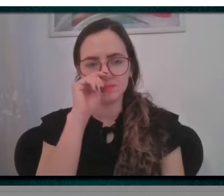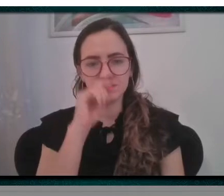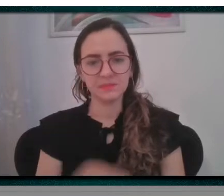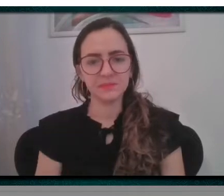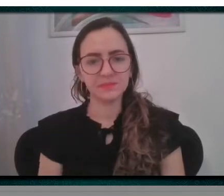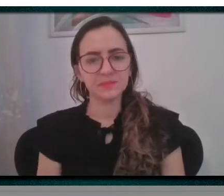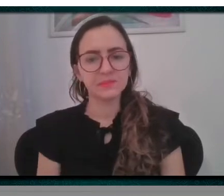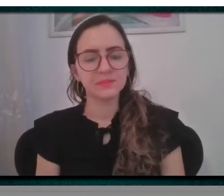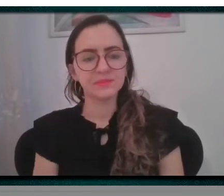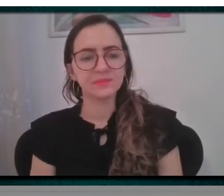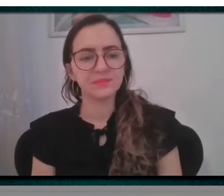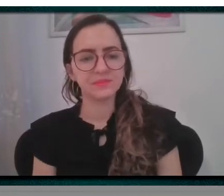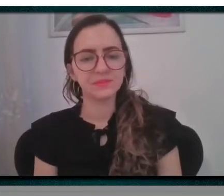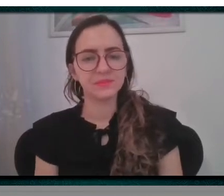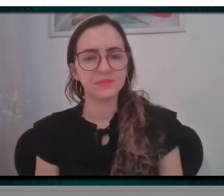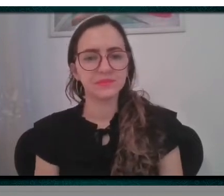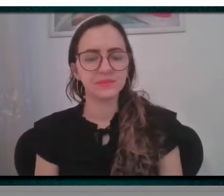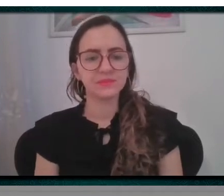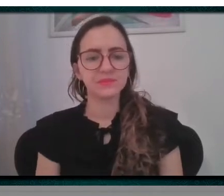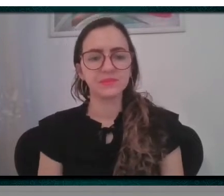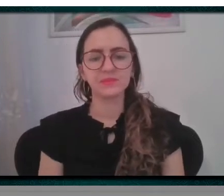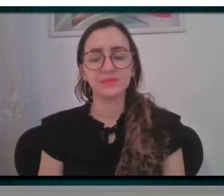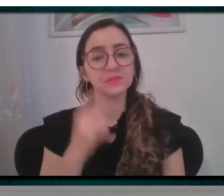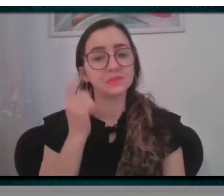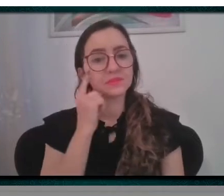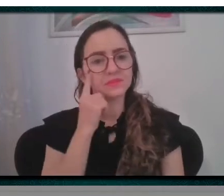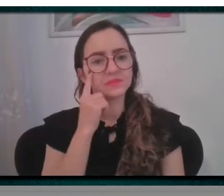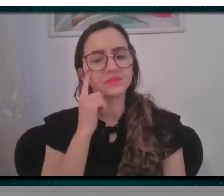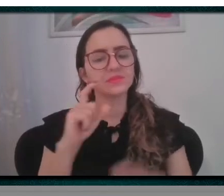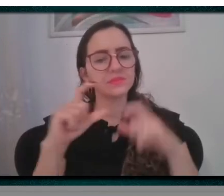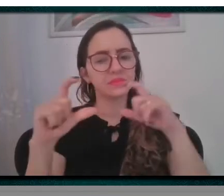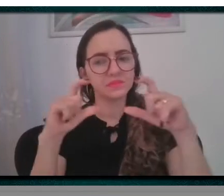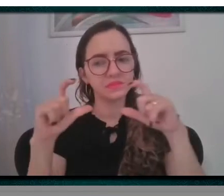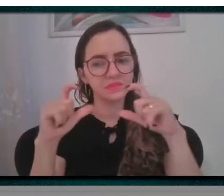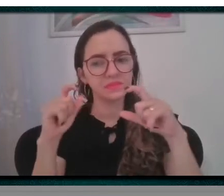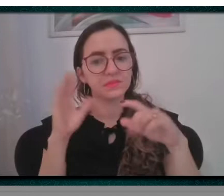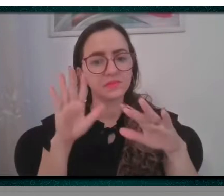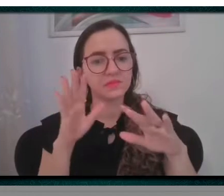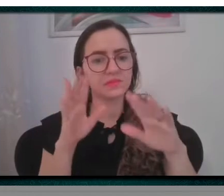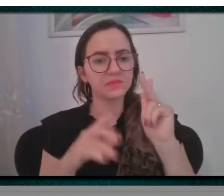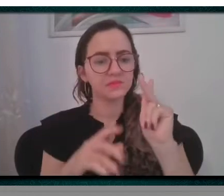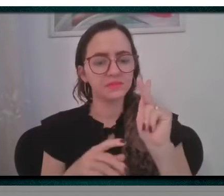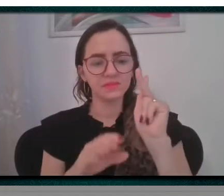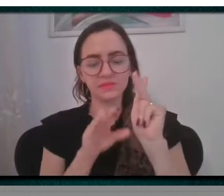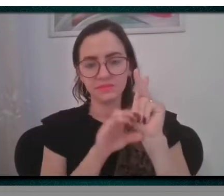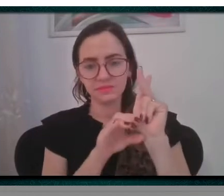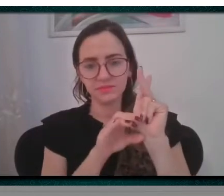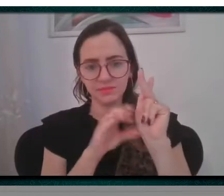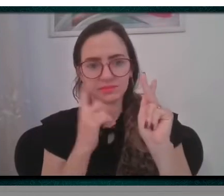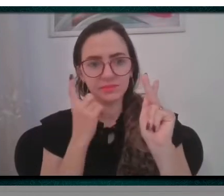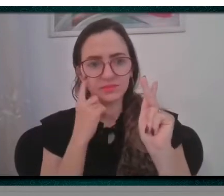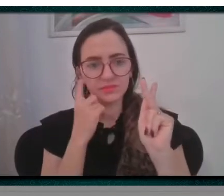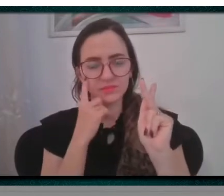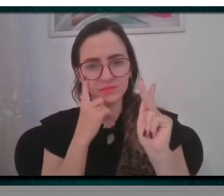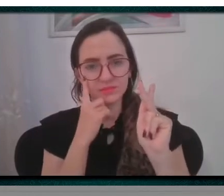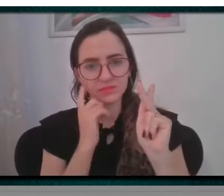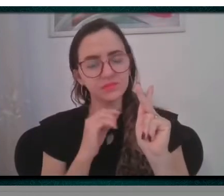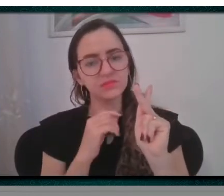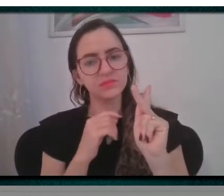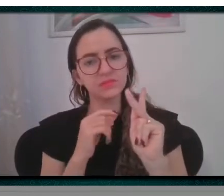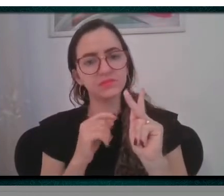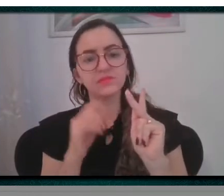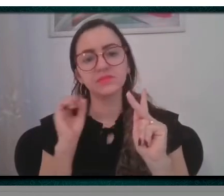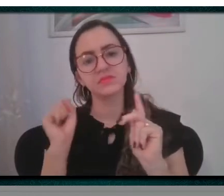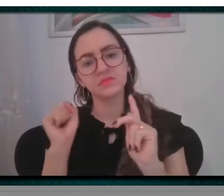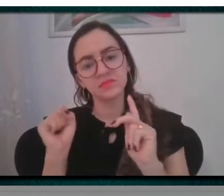apenas pontuais. Como assim? Você pode ver no Kc, você vê o nome Ka em vez de Kc. É a mesma